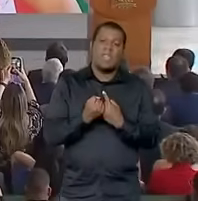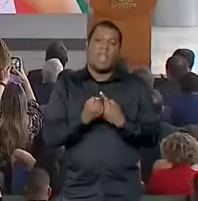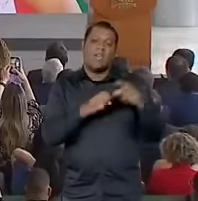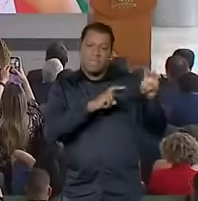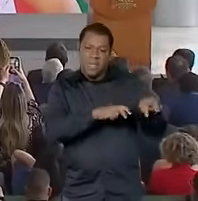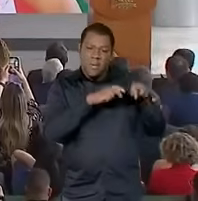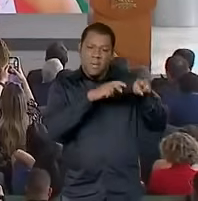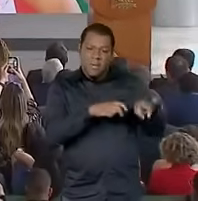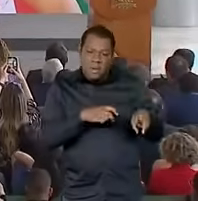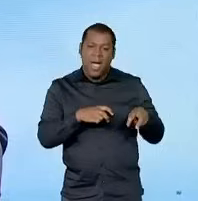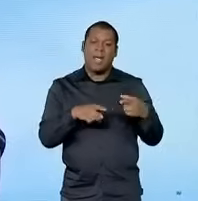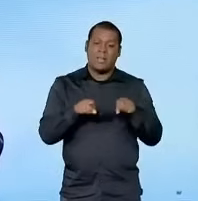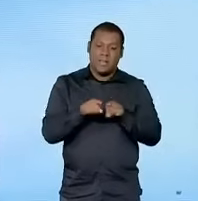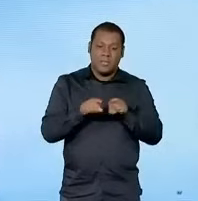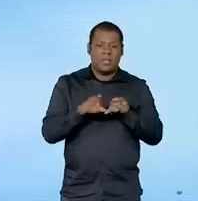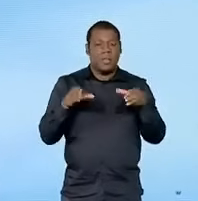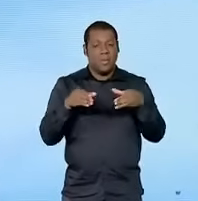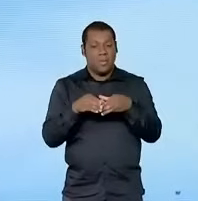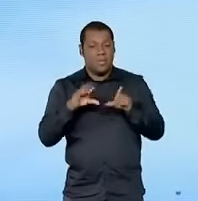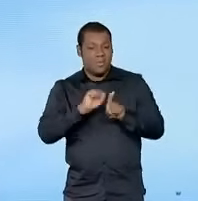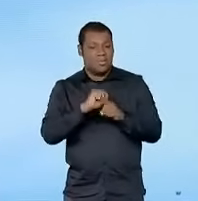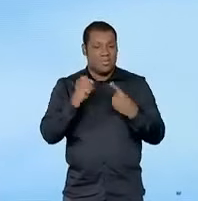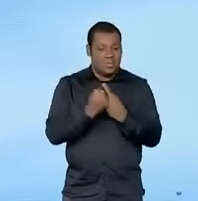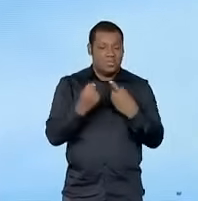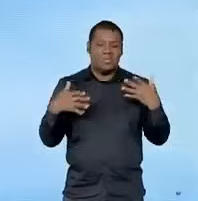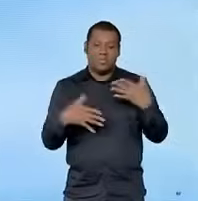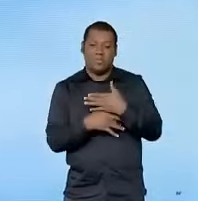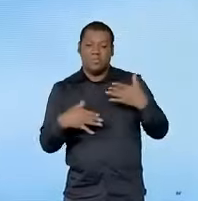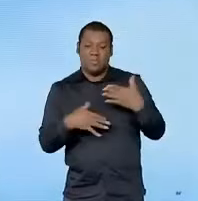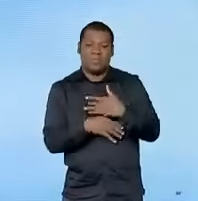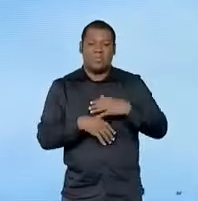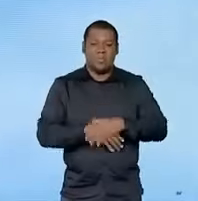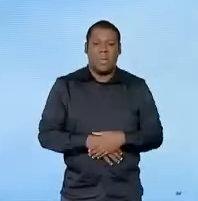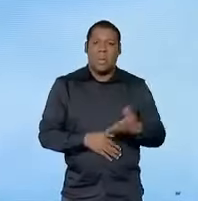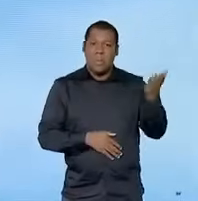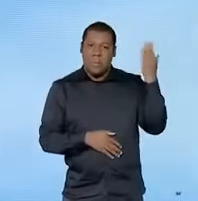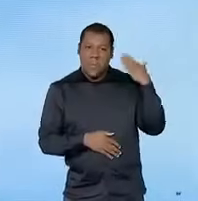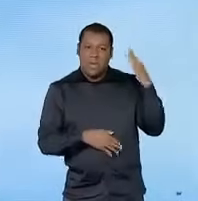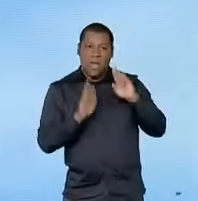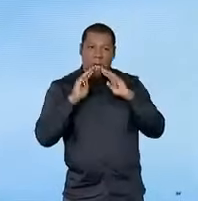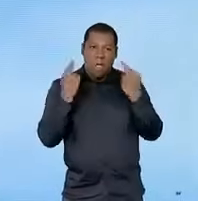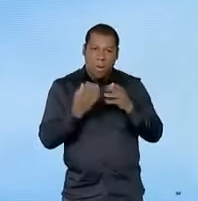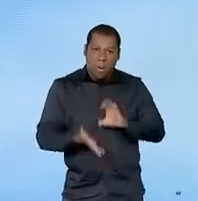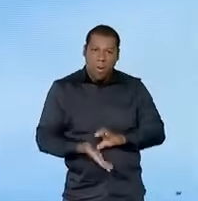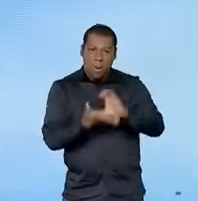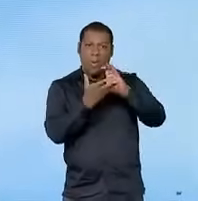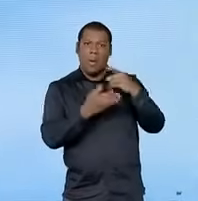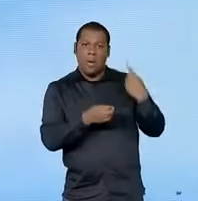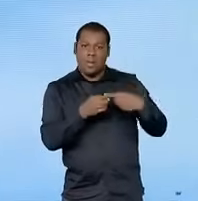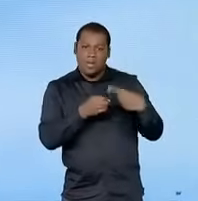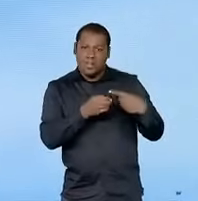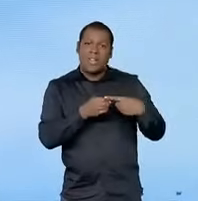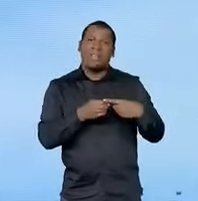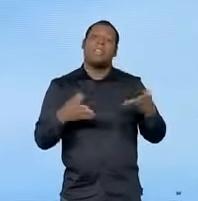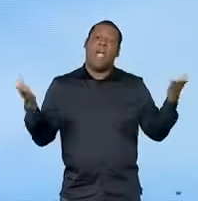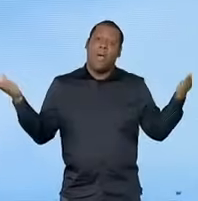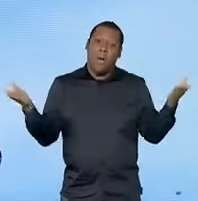rurais. É dizer para vocês que a gente estava naquele dia reunido lá no Conselho das Cidades. Chegou o dia.